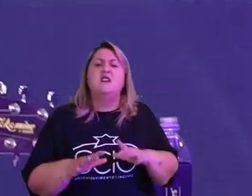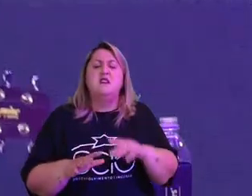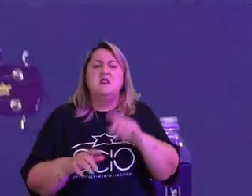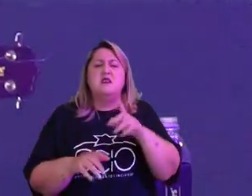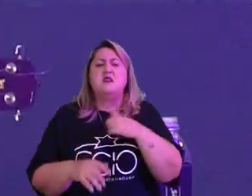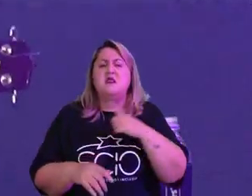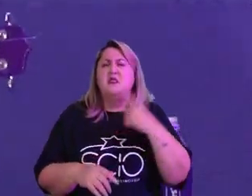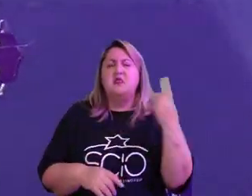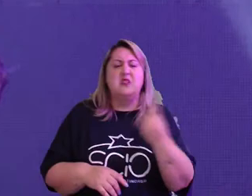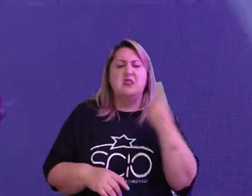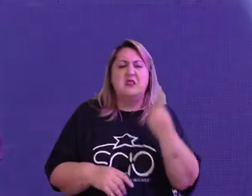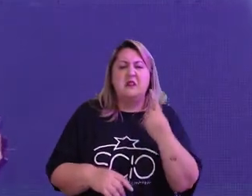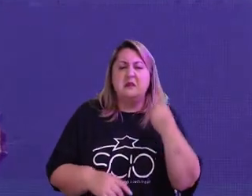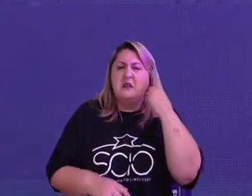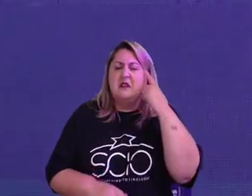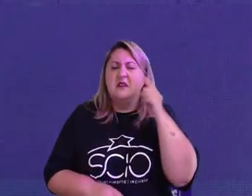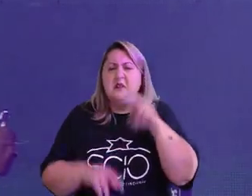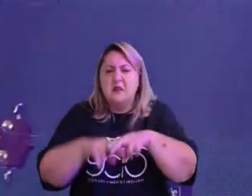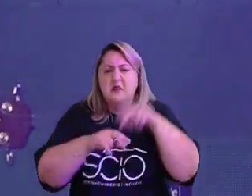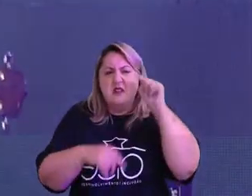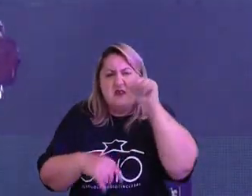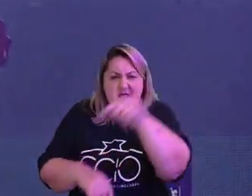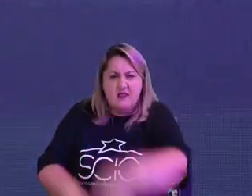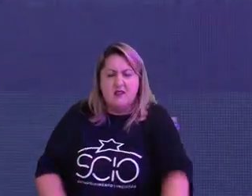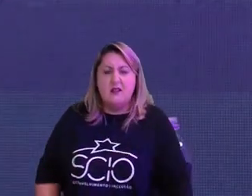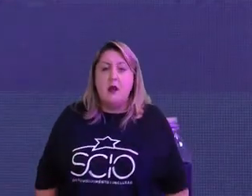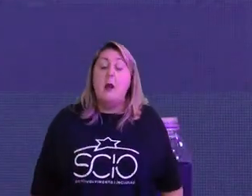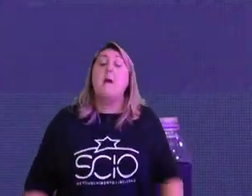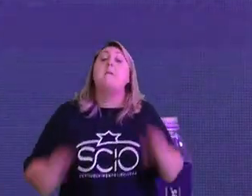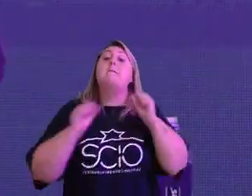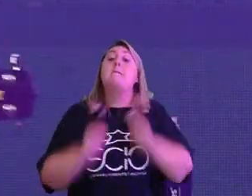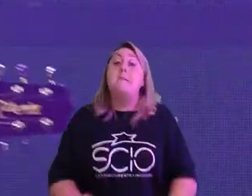ficar na solidão. Segura, menino.